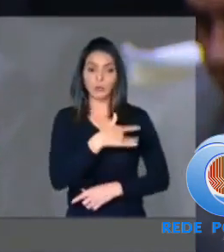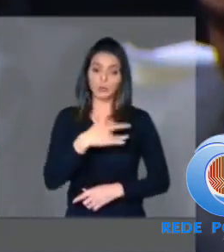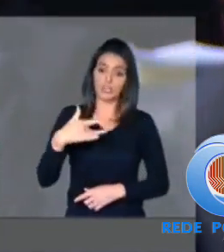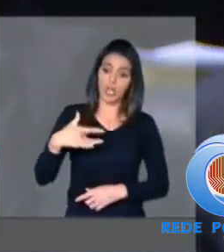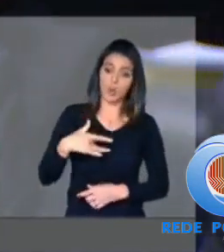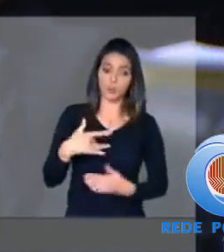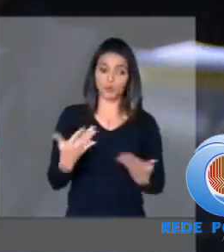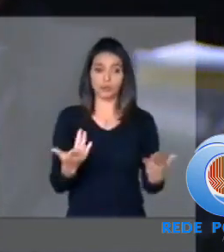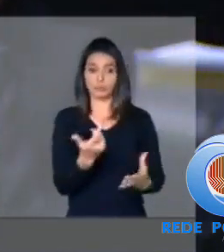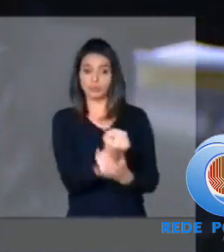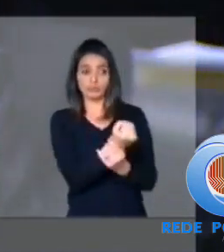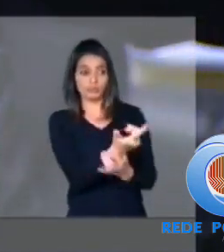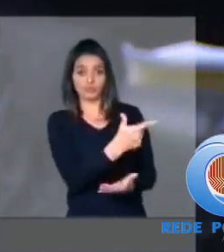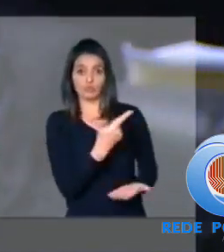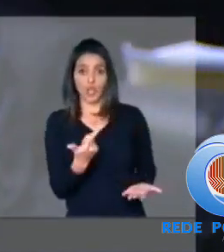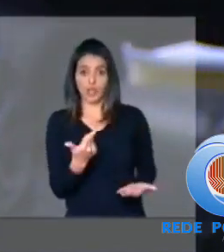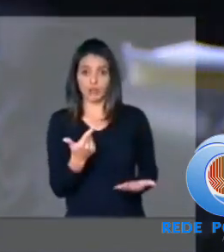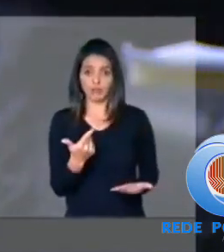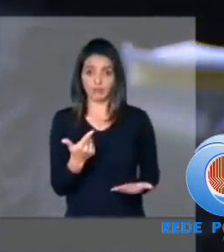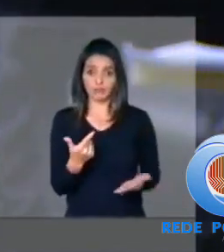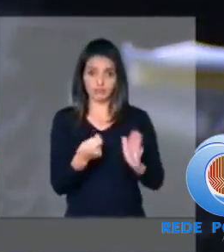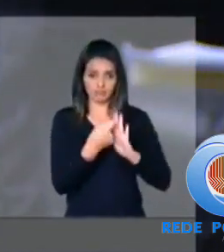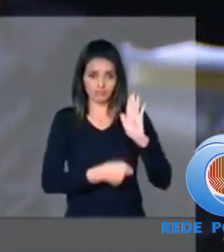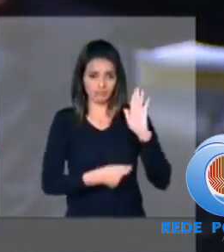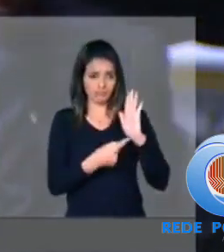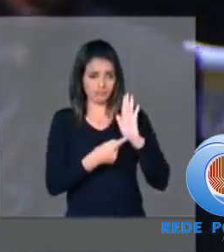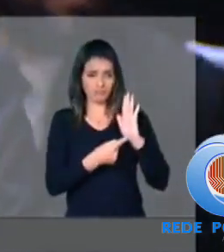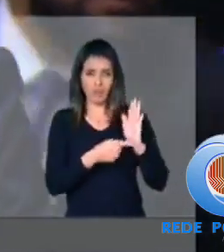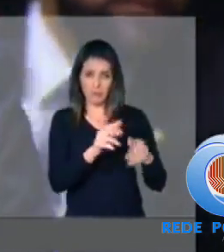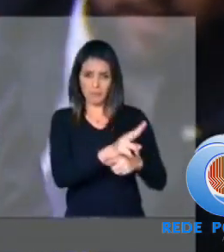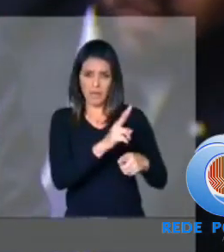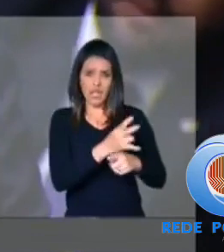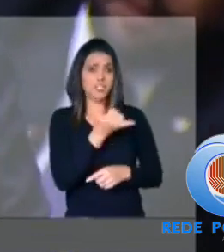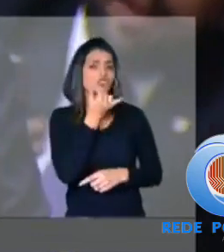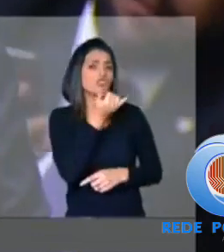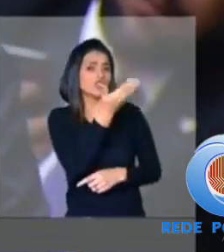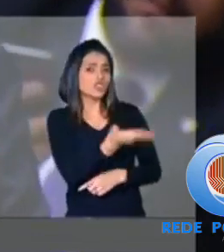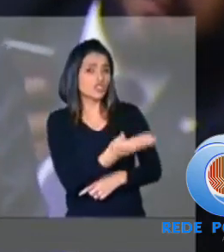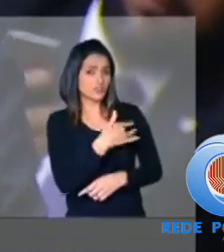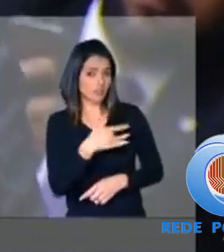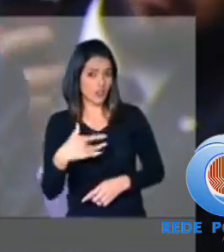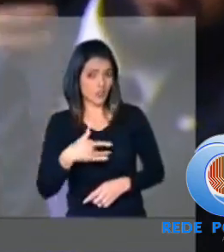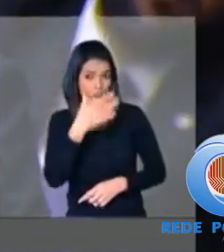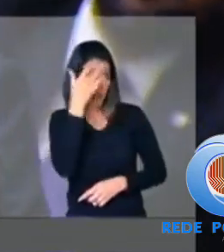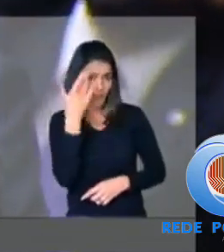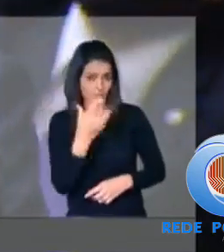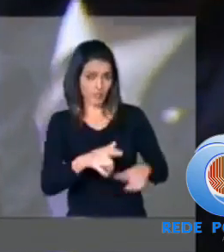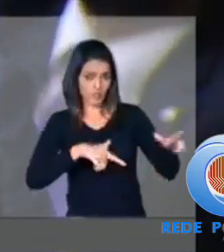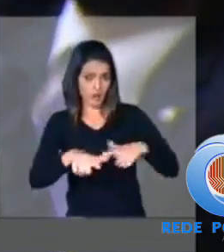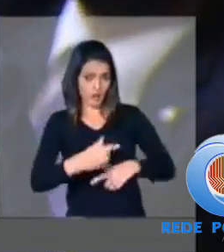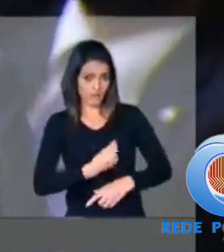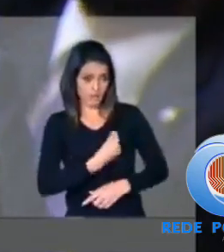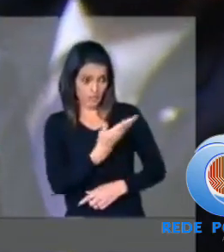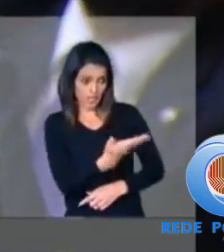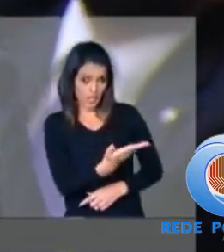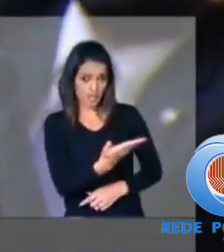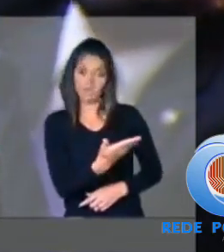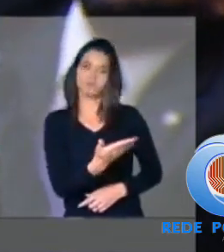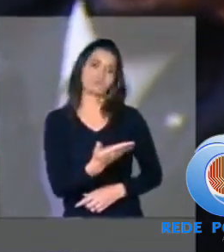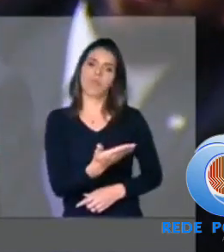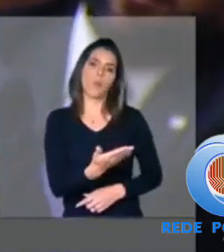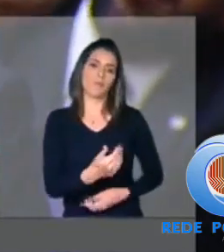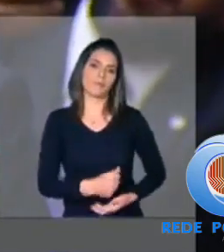saúde comprometida. E este projeto não preserva a saúde, a vida do